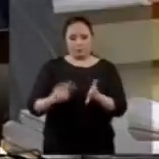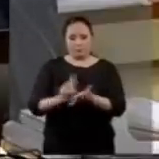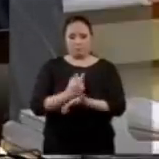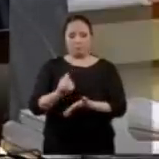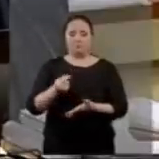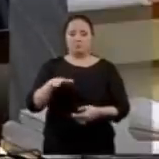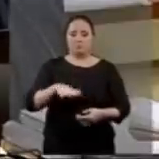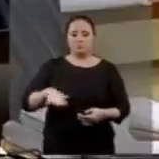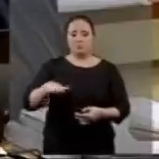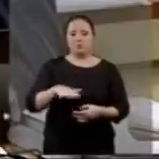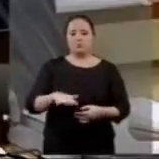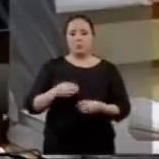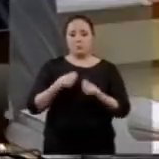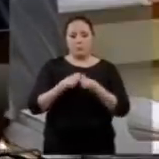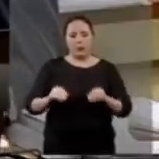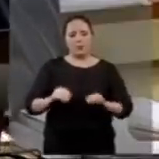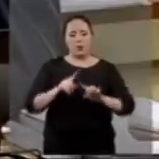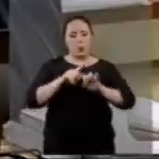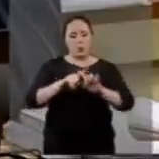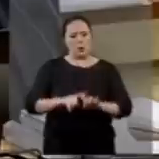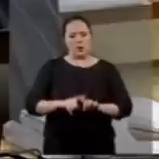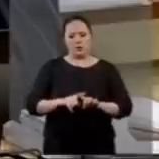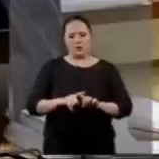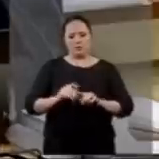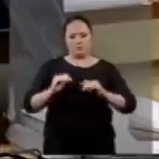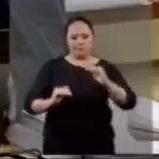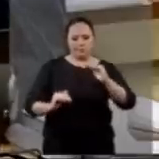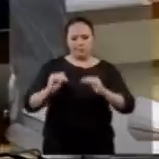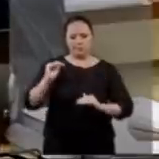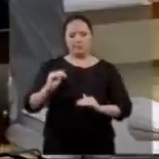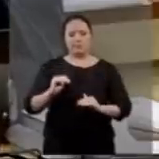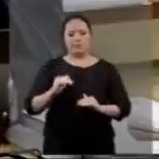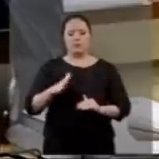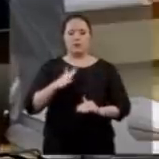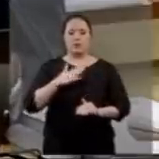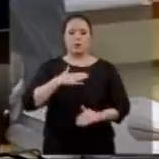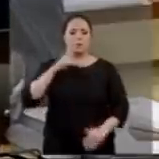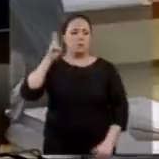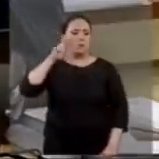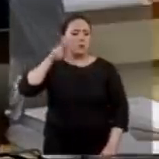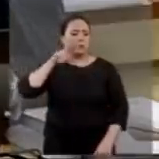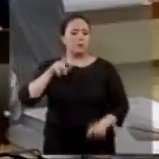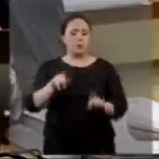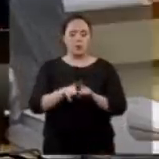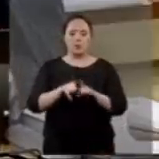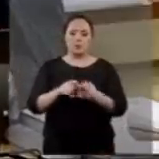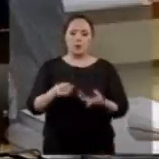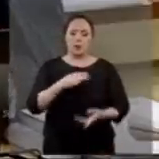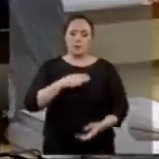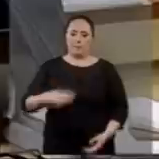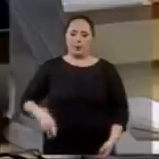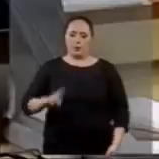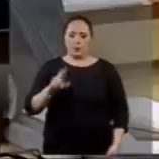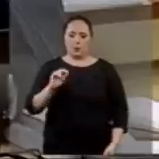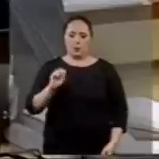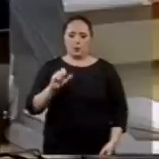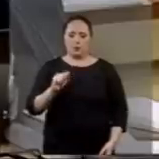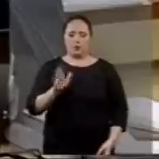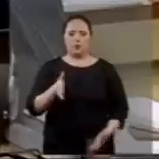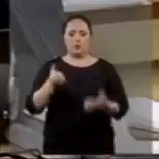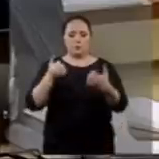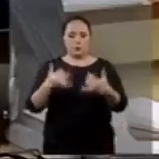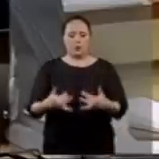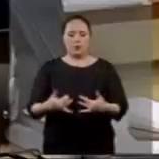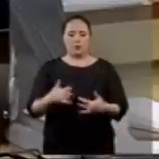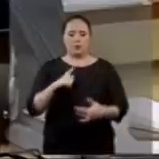mercado, evidentemente, que uma concorrência desleal. Eu me recordo também, a ministra Rosa agora mencionou, o